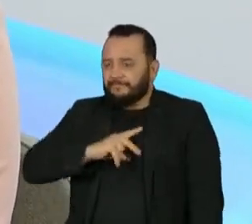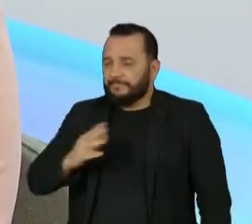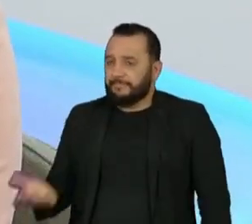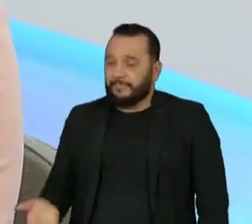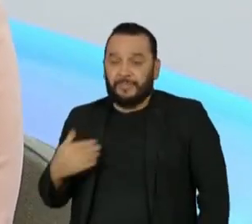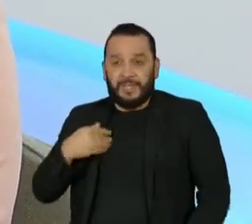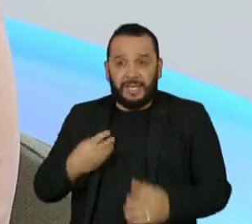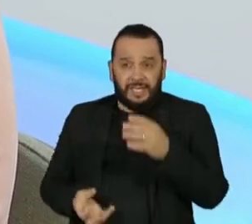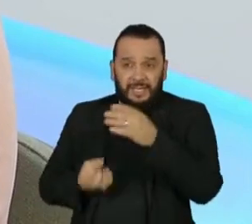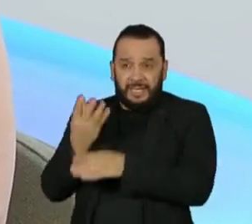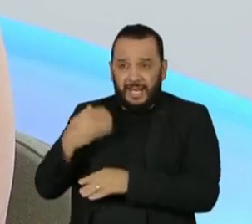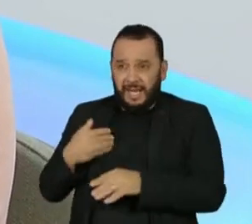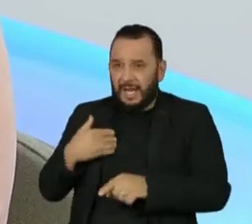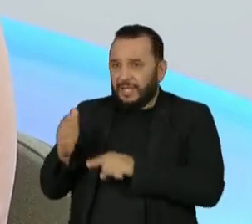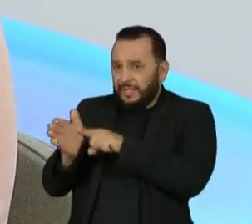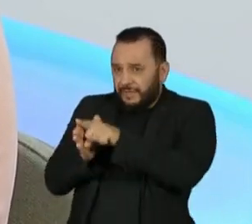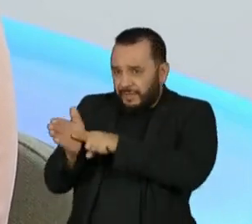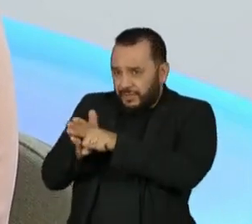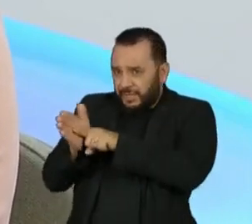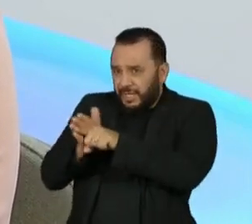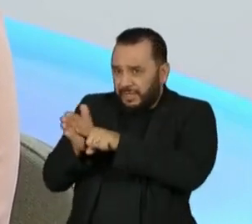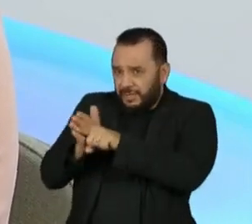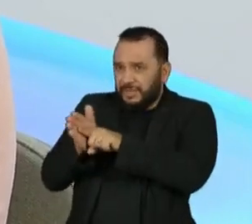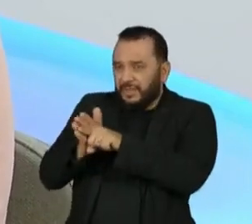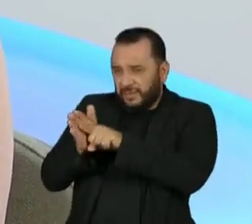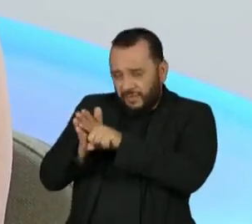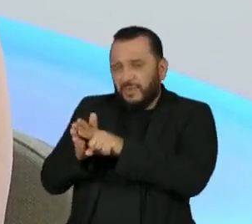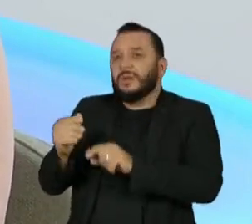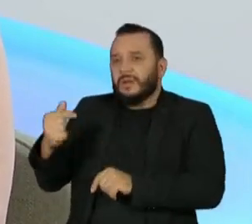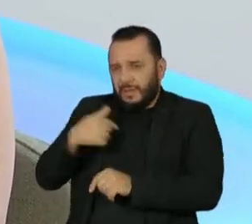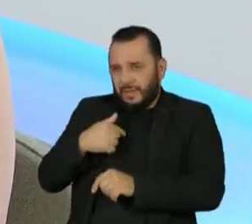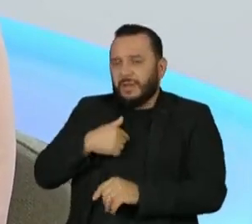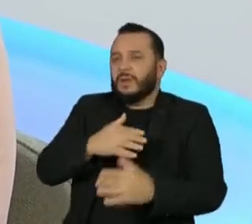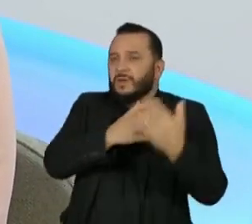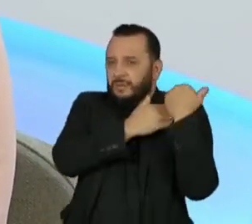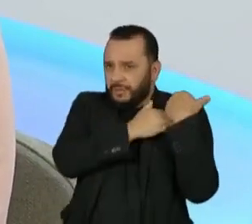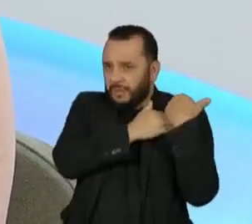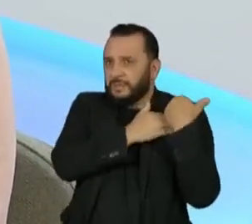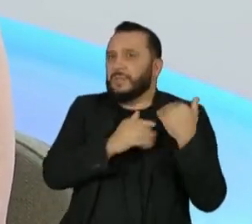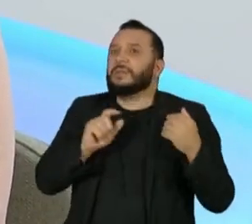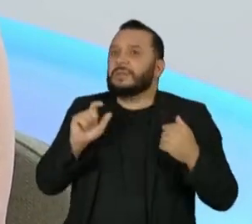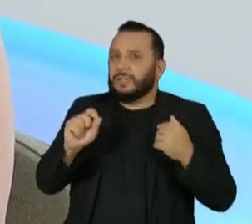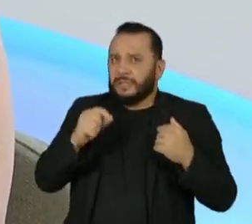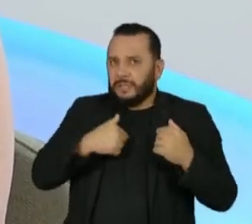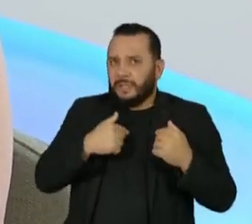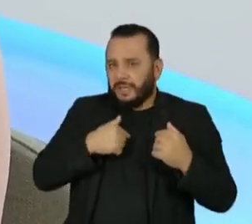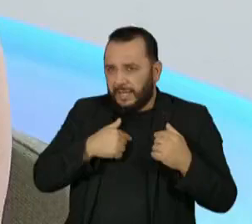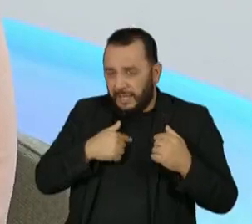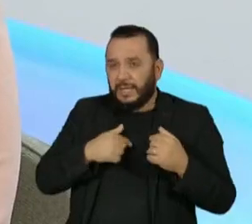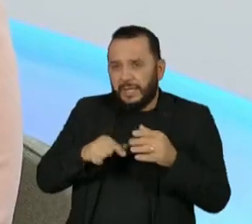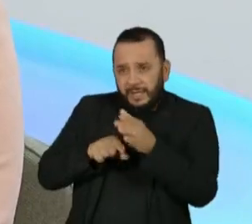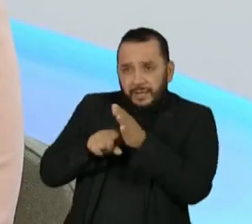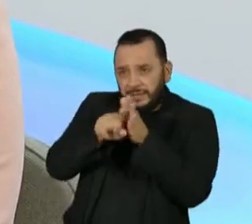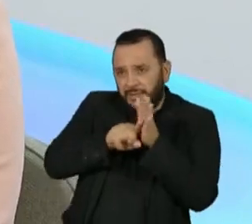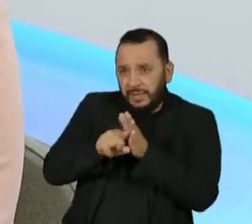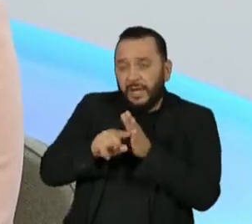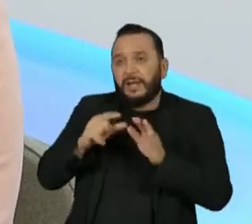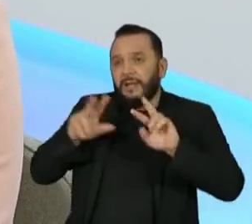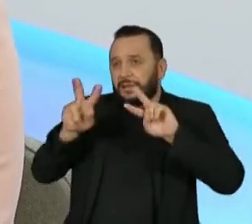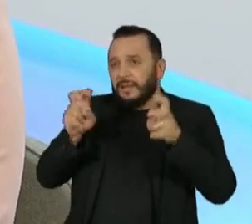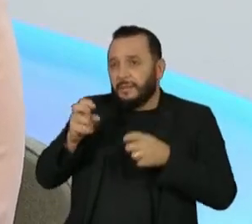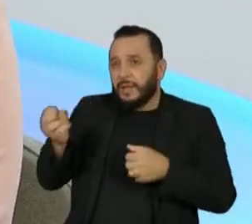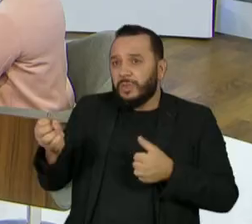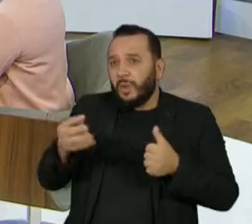aquele inquérito, era minha obrigação institucional arguir perante a Suprema Corte questões novas que a Corte ainda não